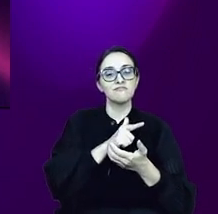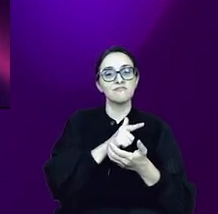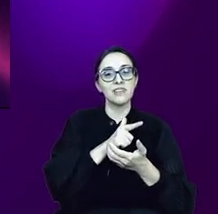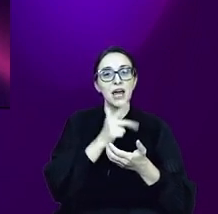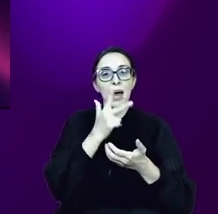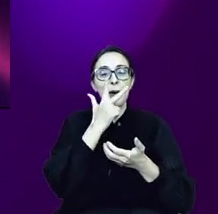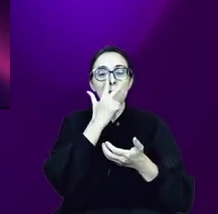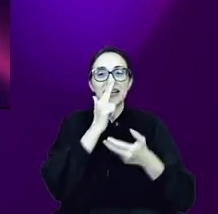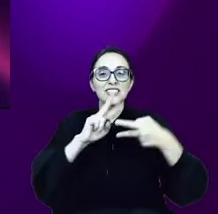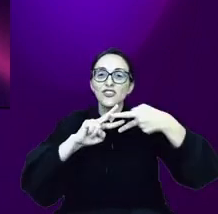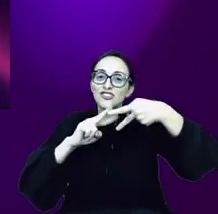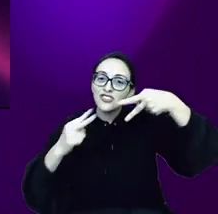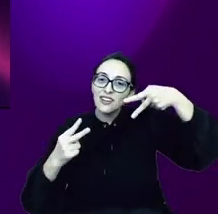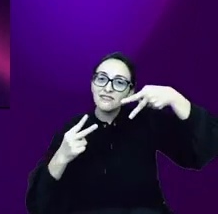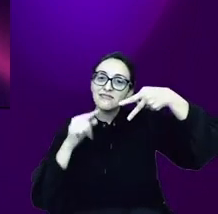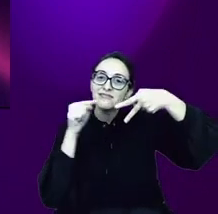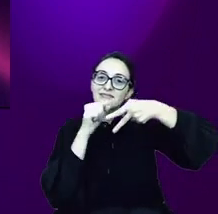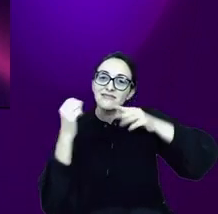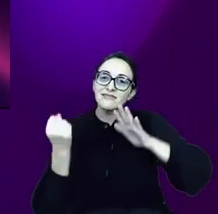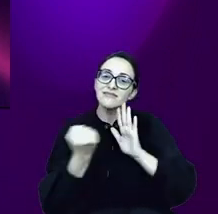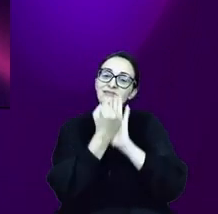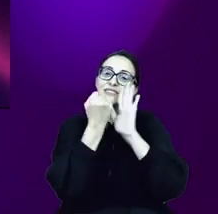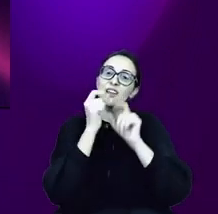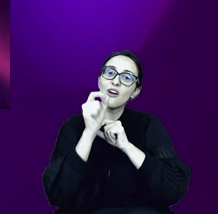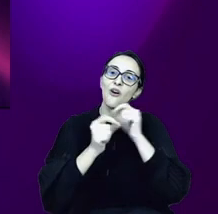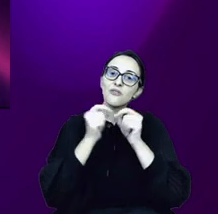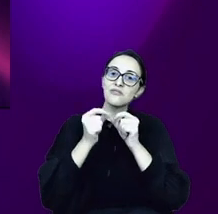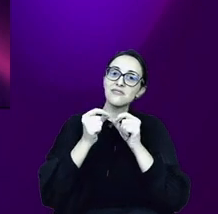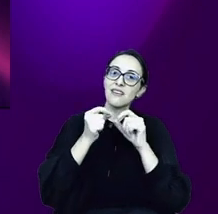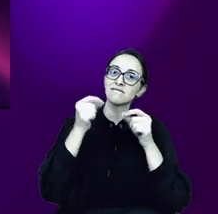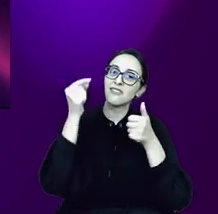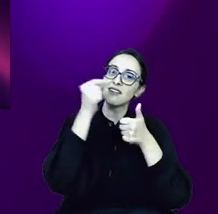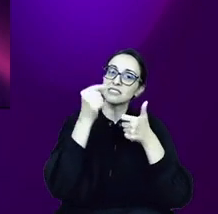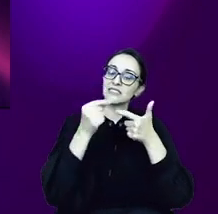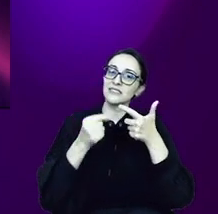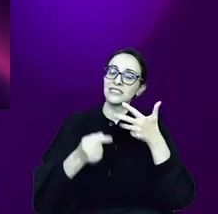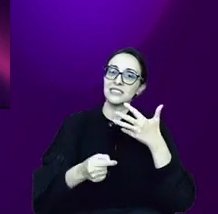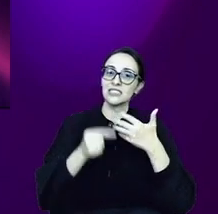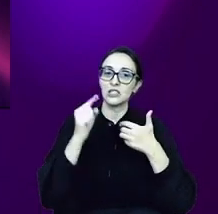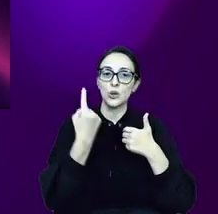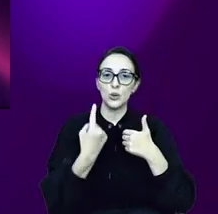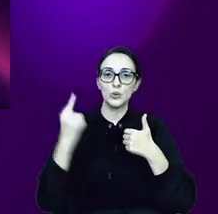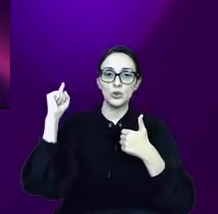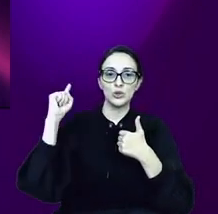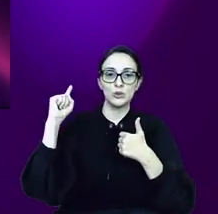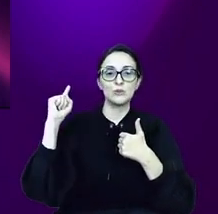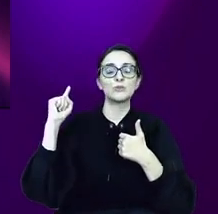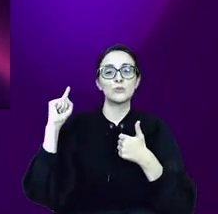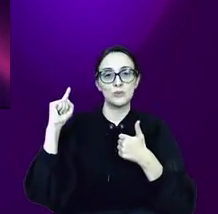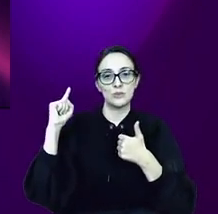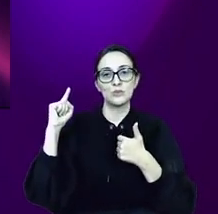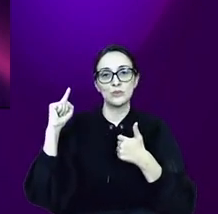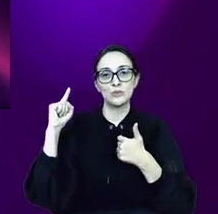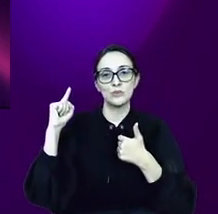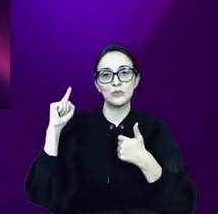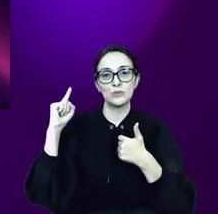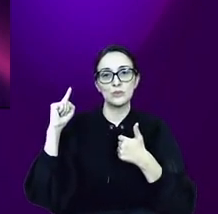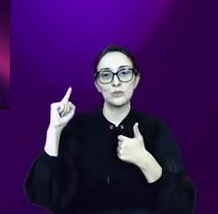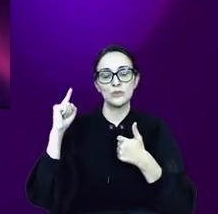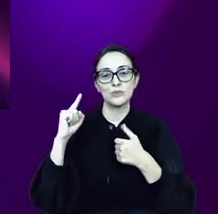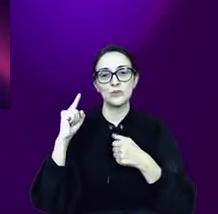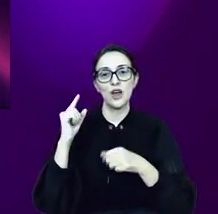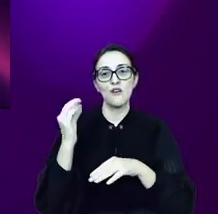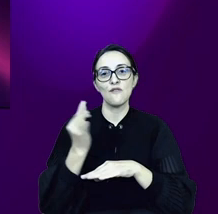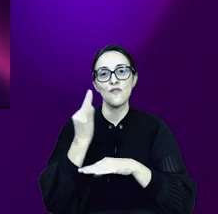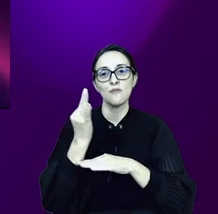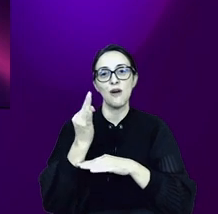assinatura gênica, até mesmo como critério de classificação. A última formal classificação que nós